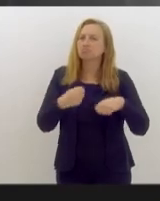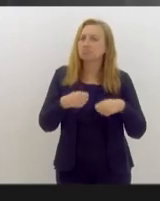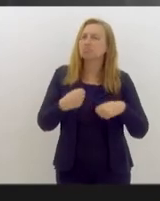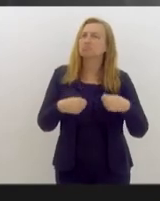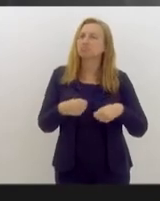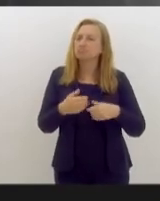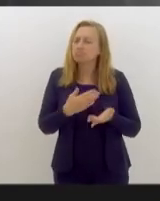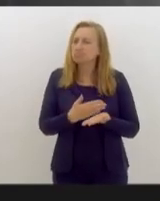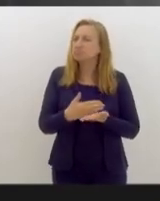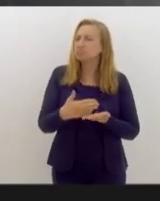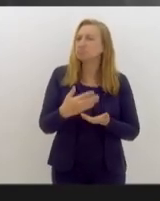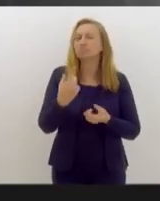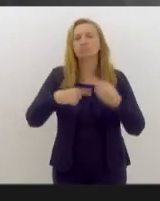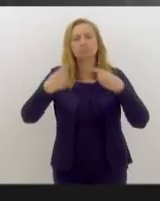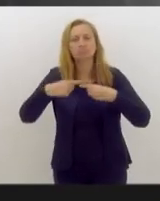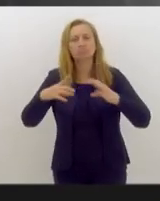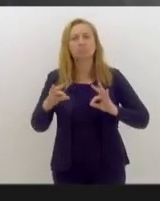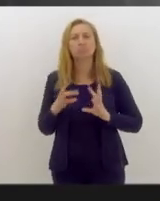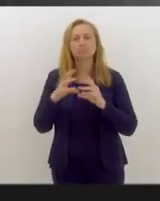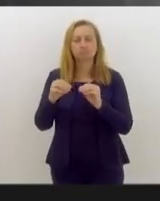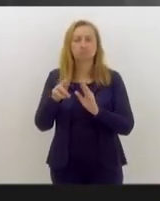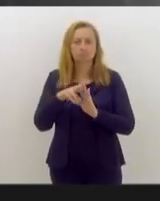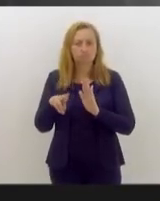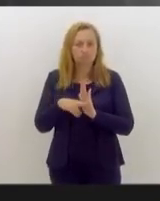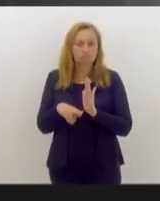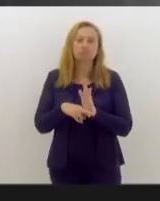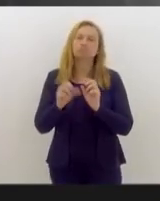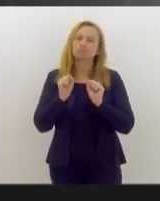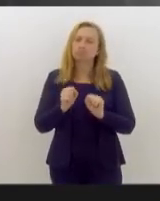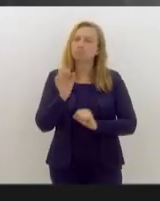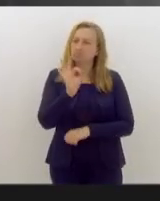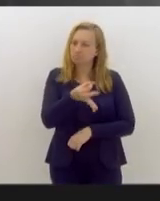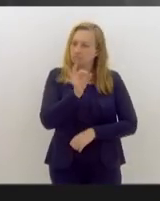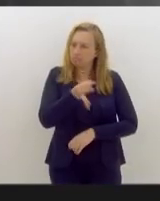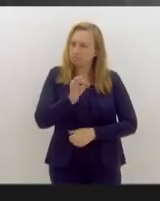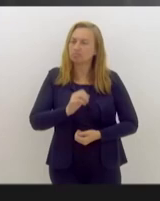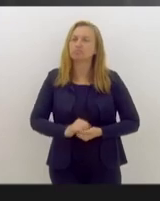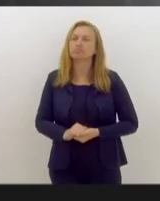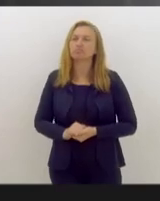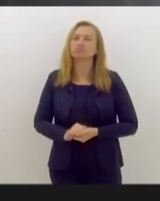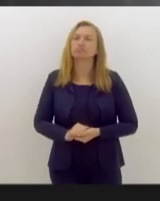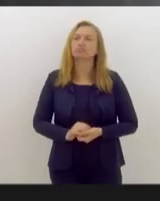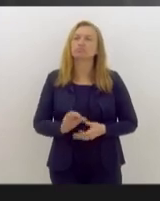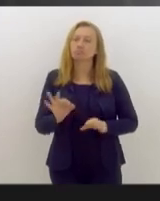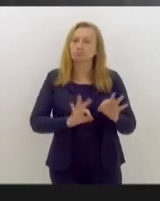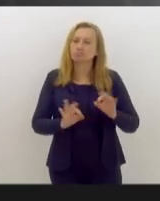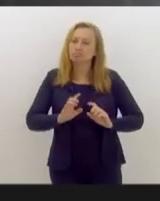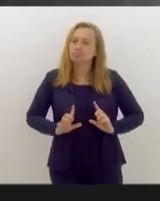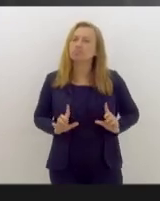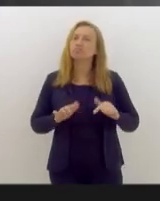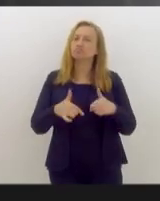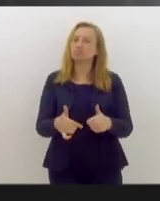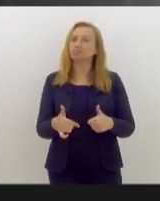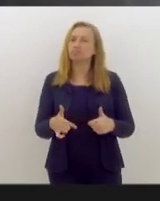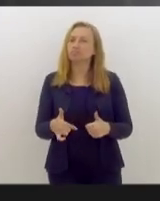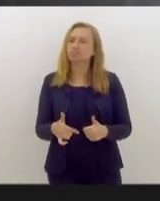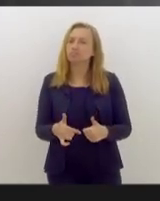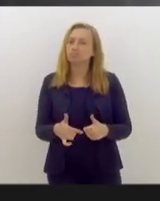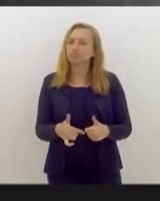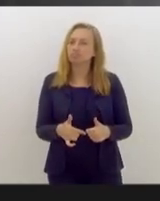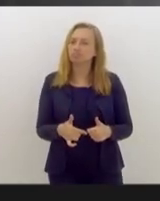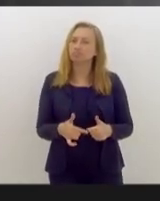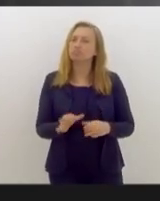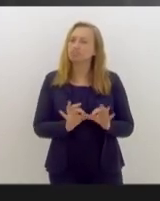já a fazer uma discussão em torno dessas metas, para poder, de fato, aí, botar o plano para funcionar, e o